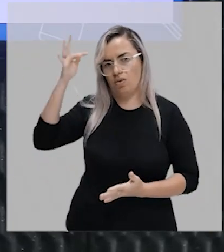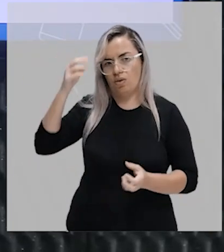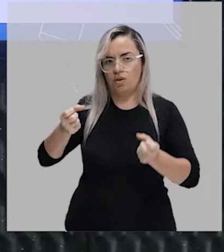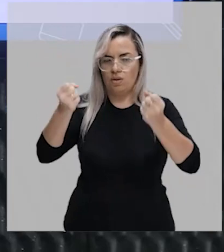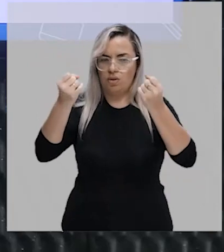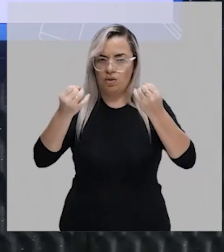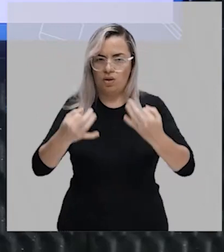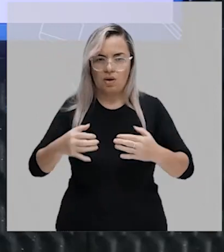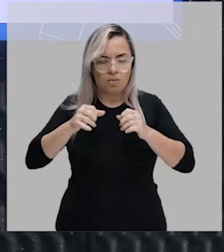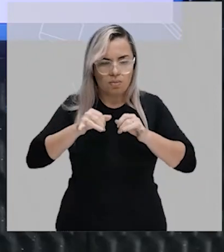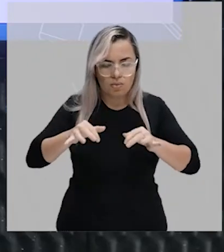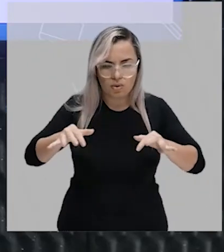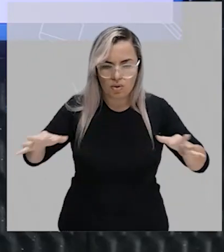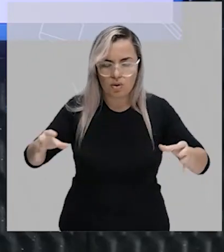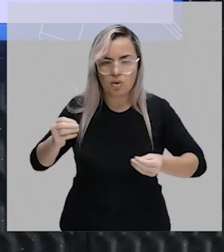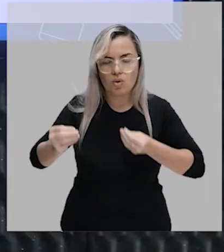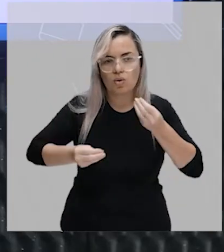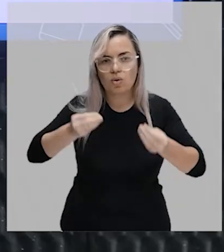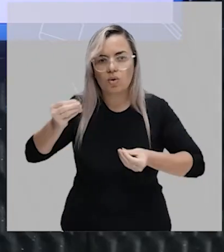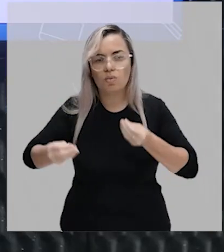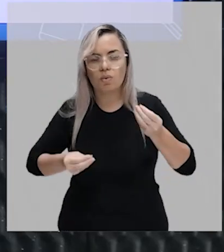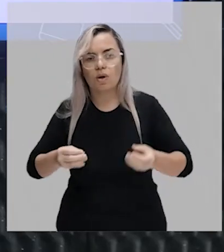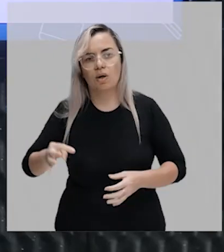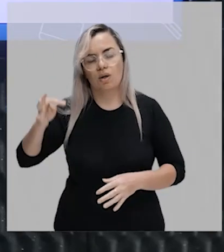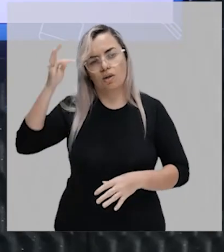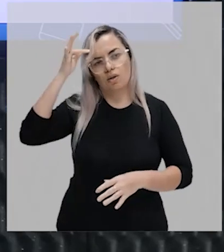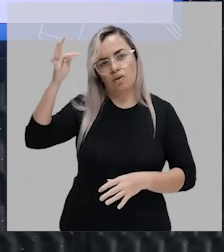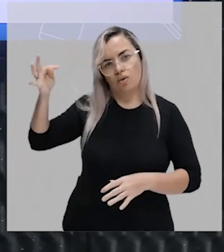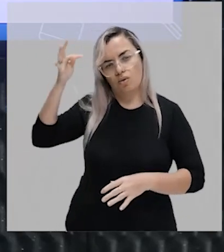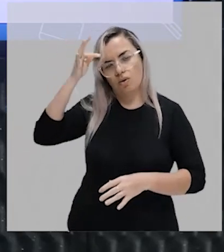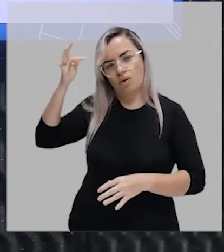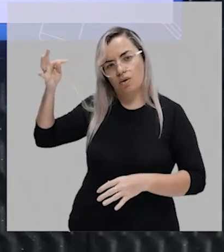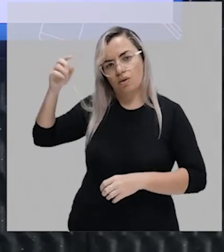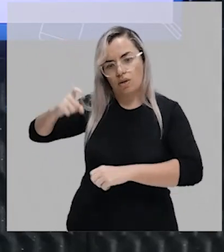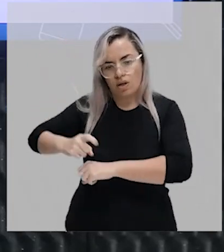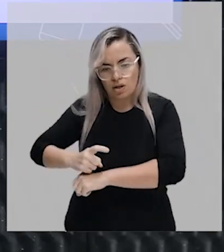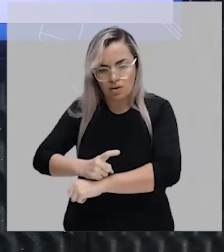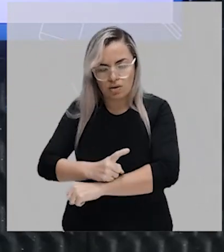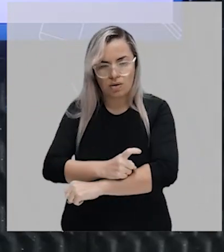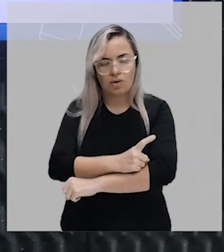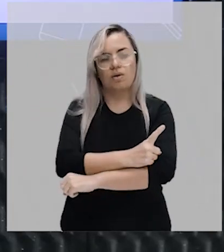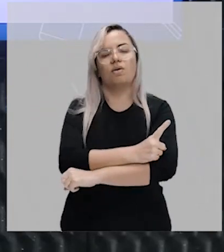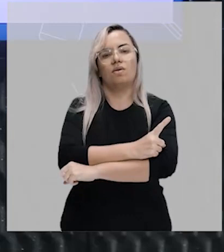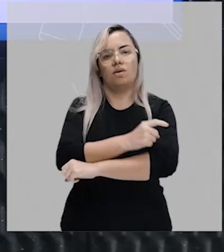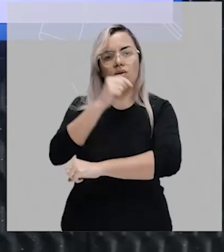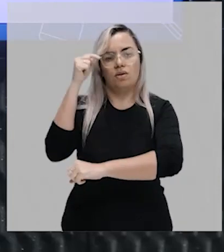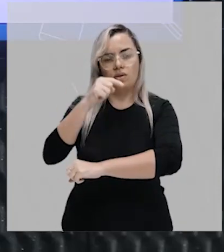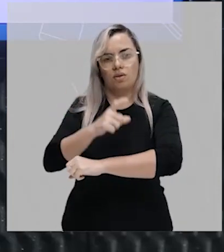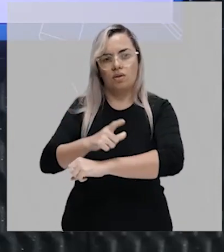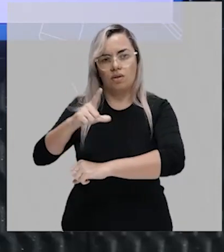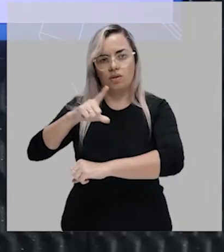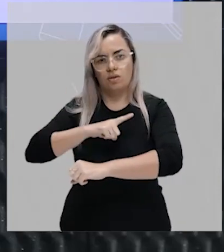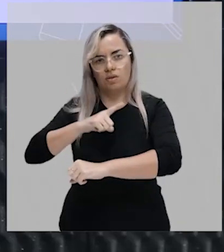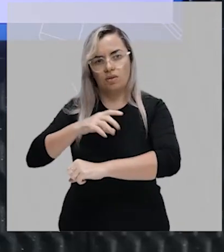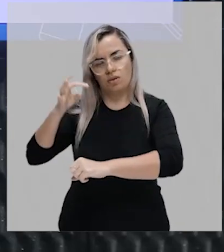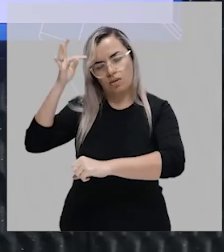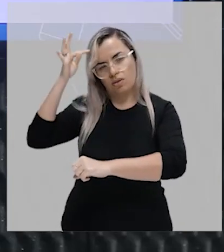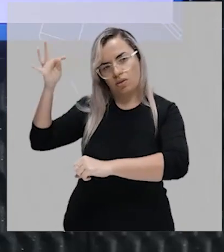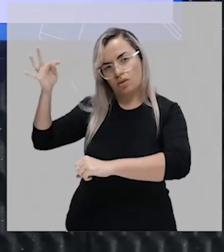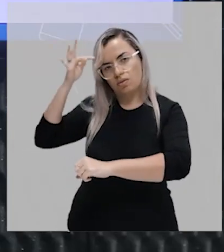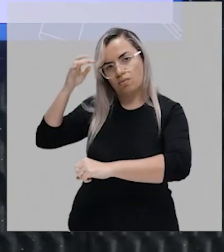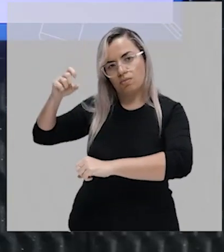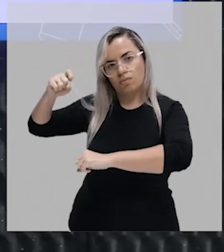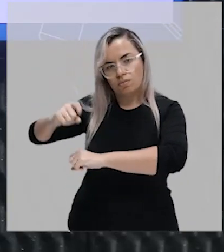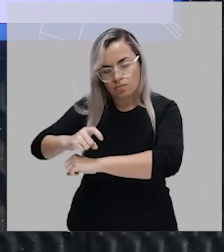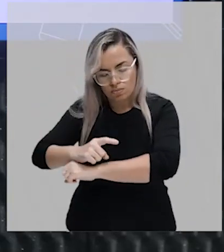Por exemplo, teoria da evolução das espécies, né? Então, para você ter a teoria da evolução